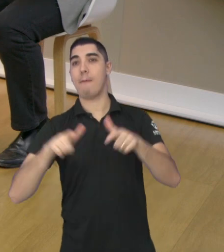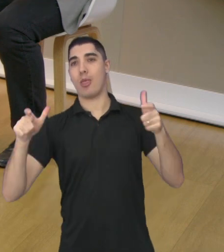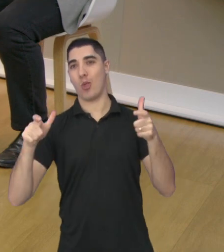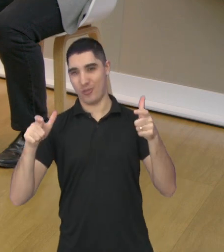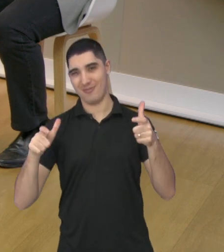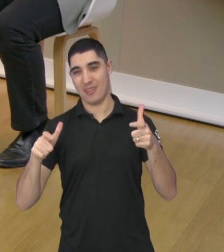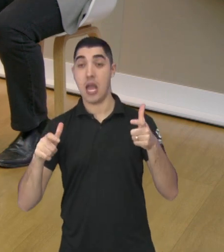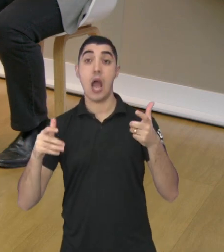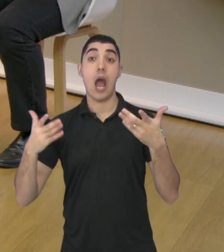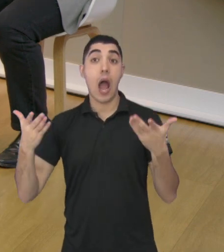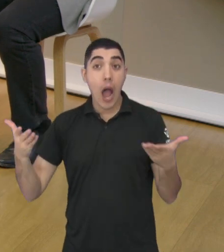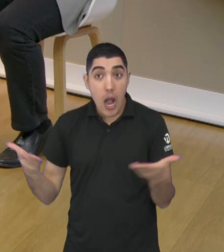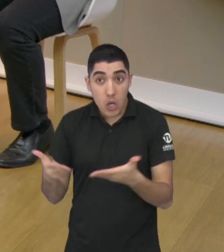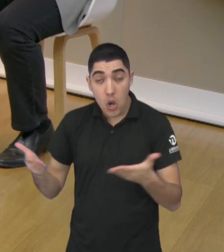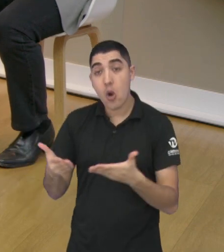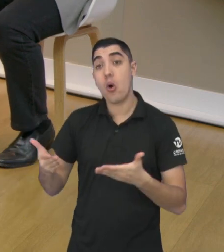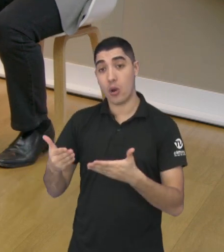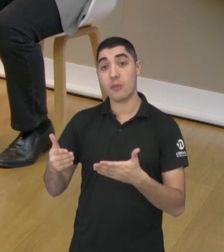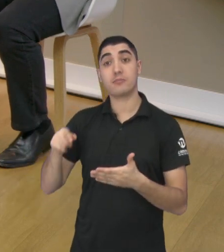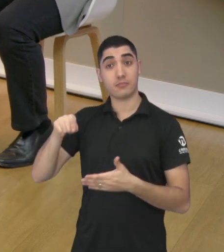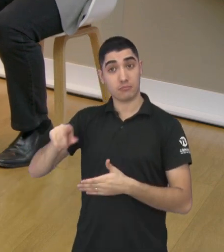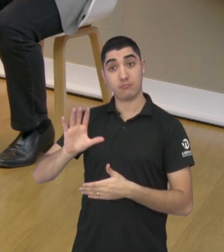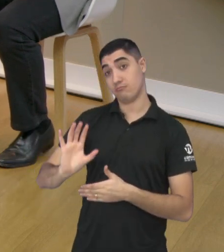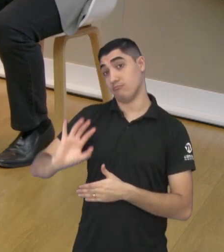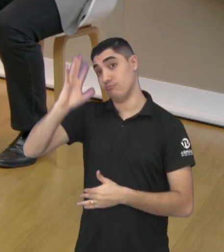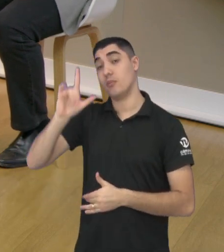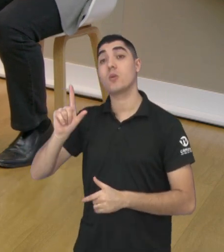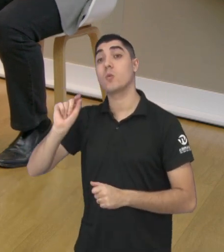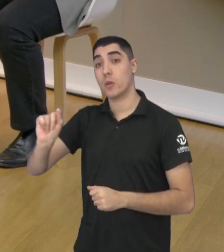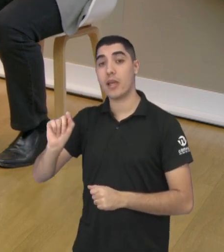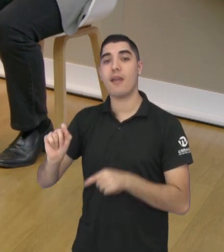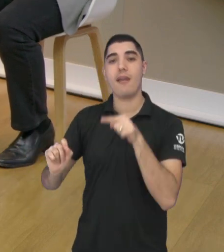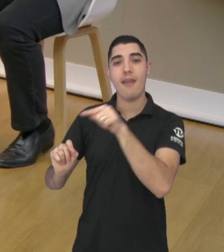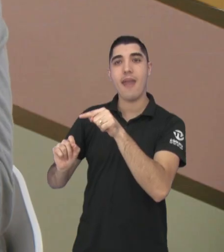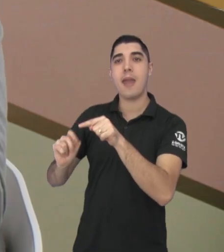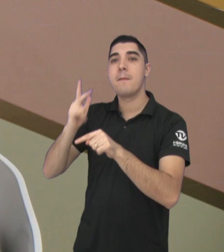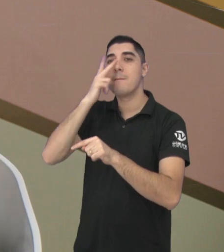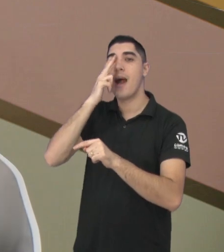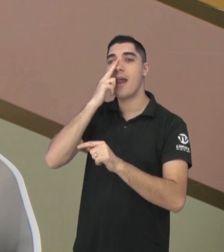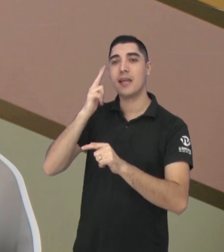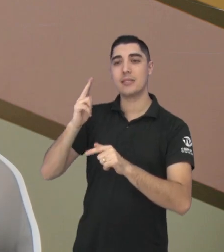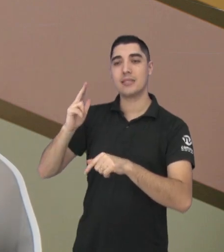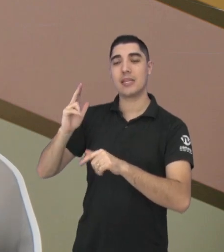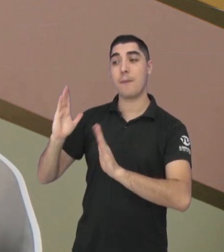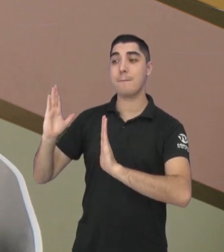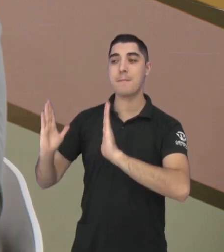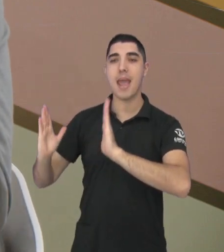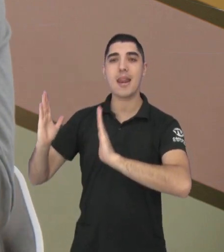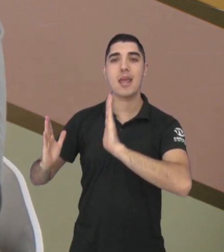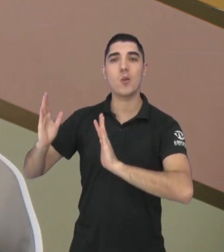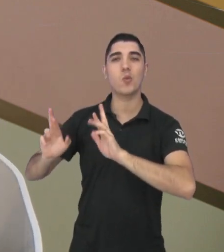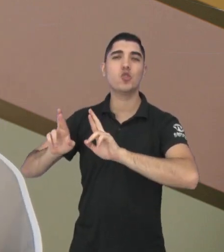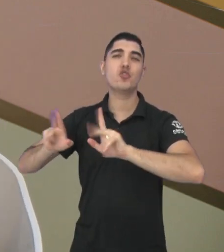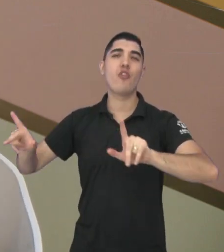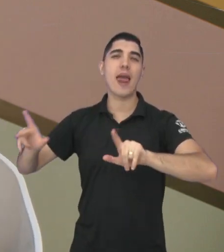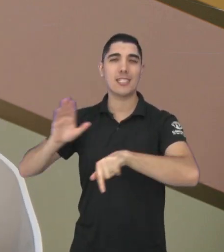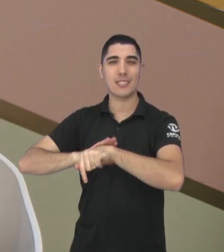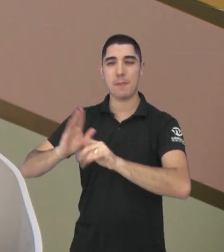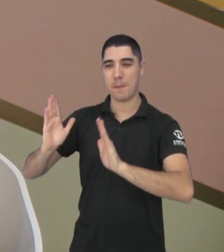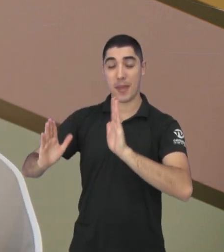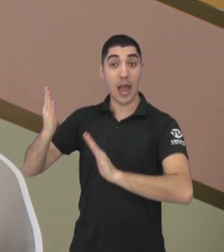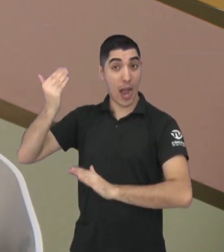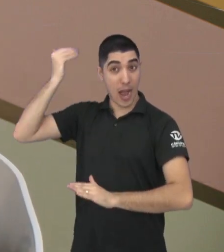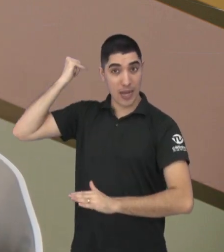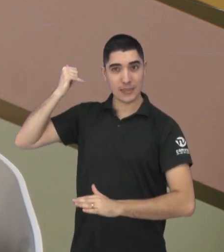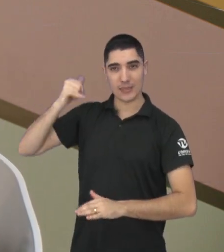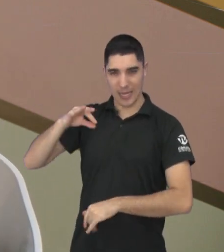normalidade, essas doenças estão circulando fora da faixa ou fora do período onde a gente estimaria